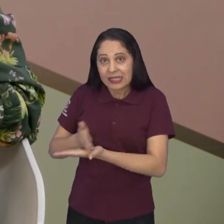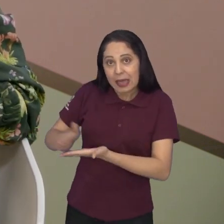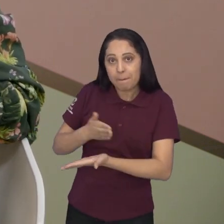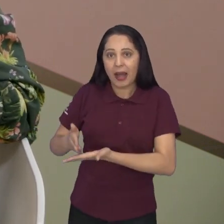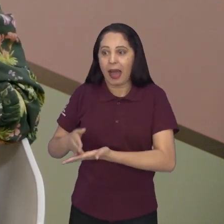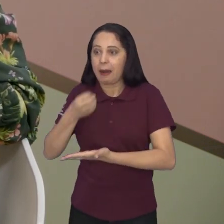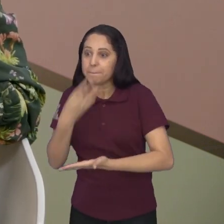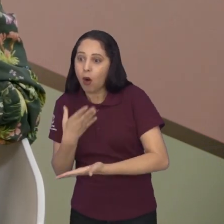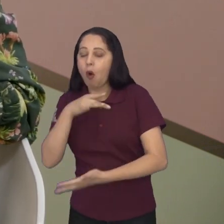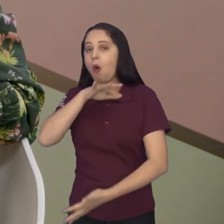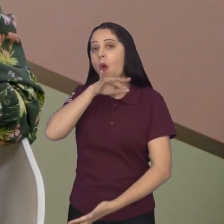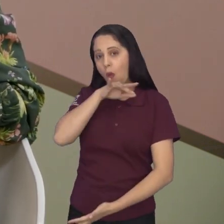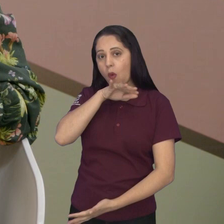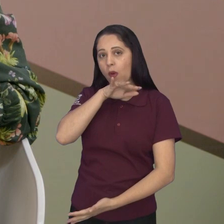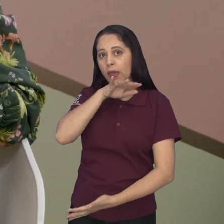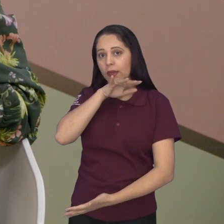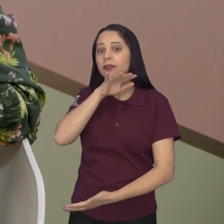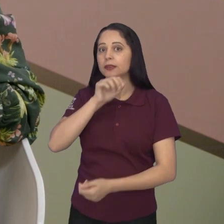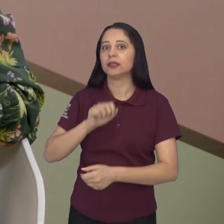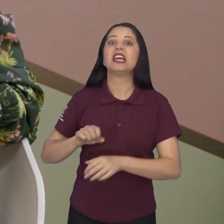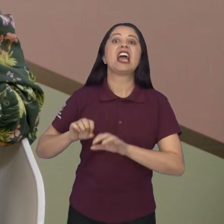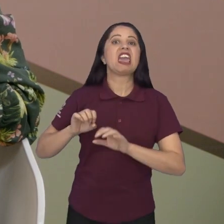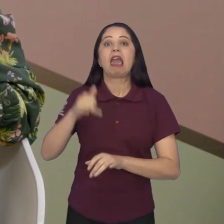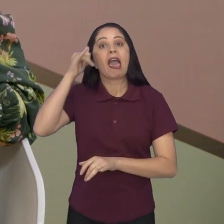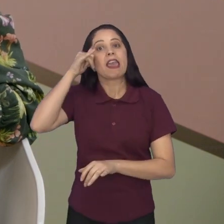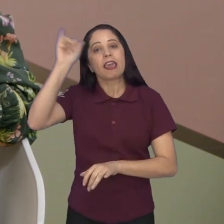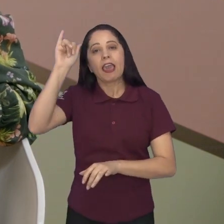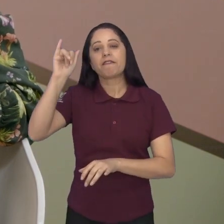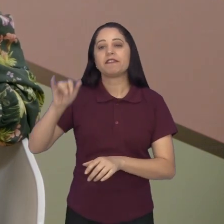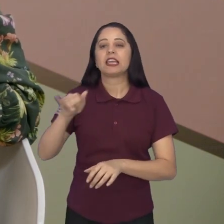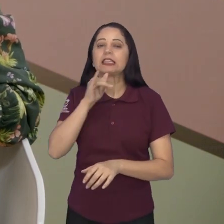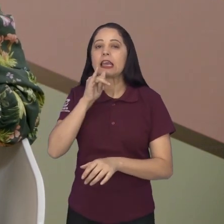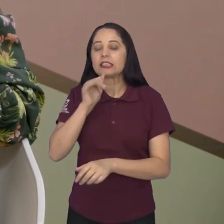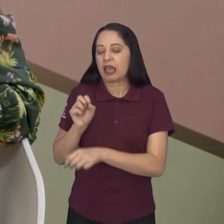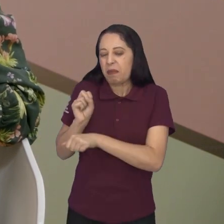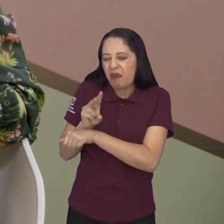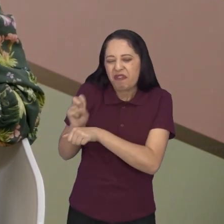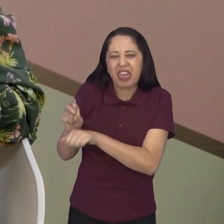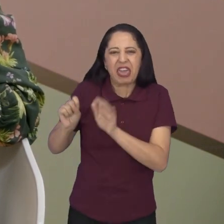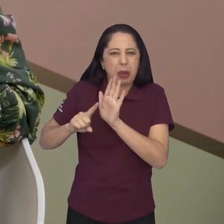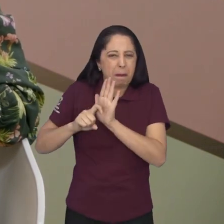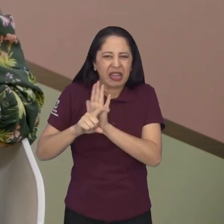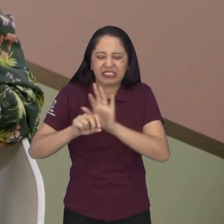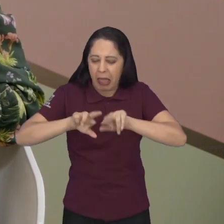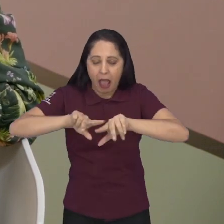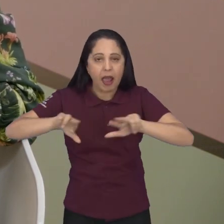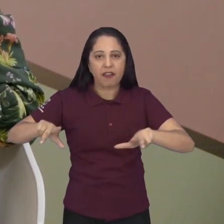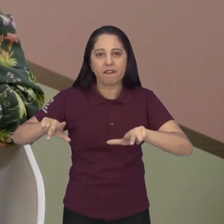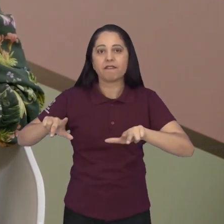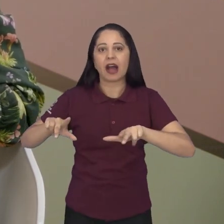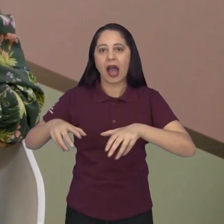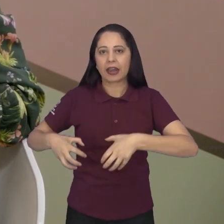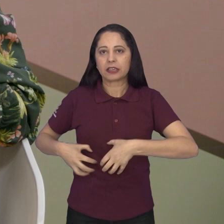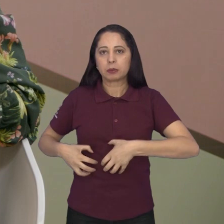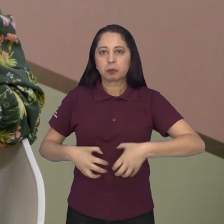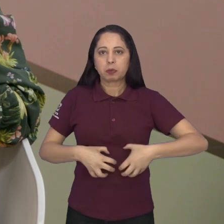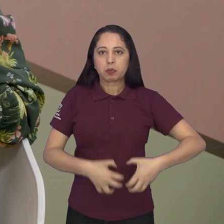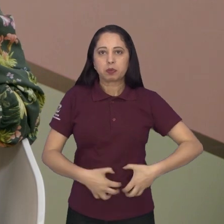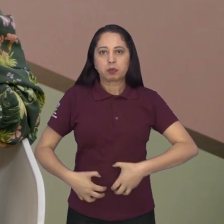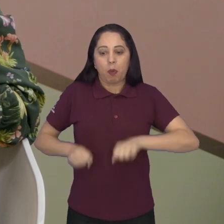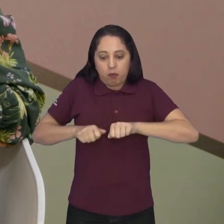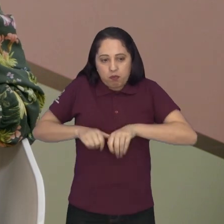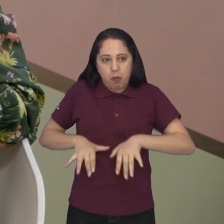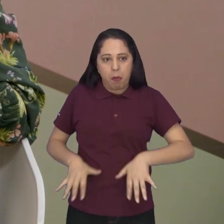que é bom e daquilo que é ruim e já separa e não deixa com que, né, as toxinas e coisas ruins não cheguem aos outros órgãos